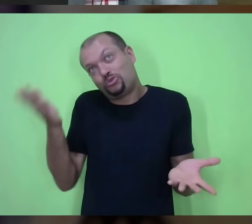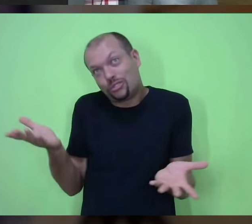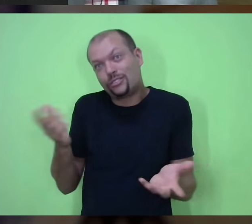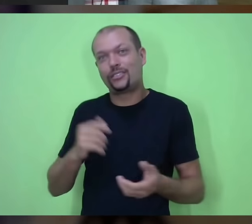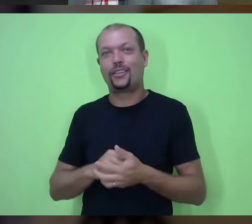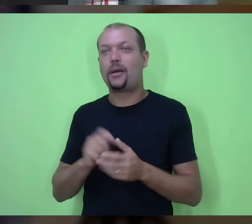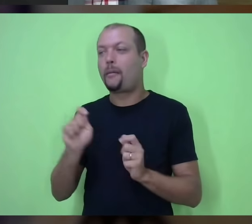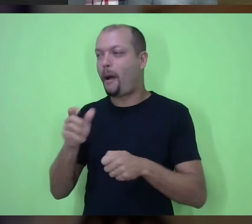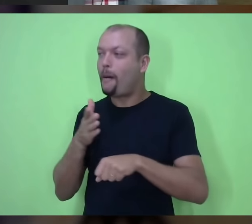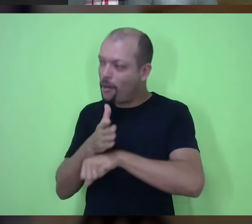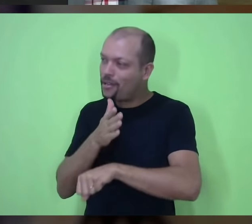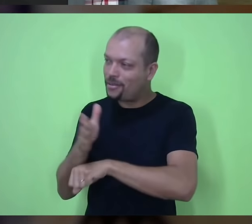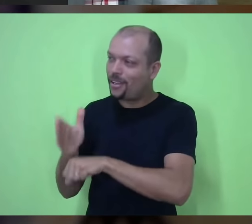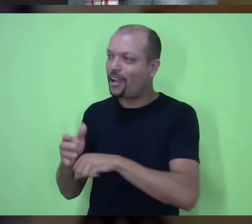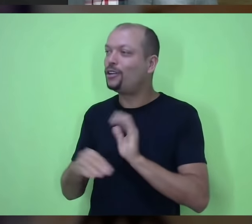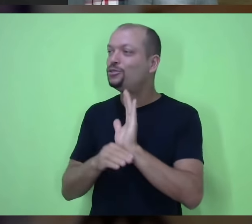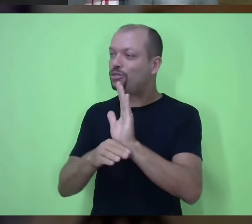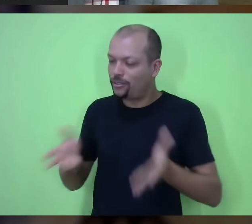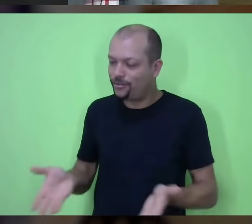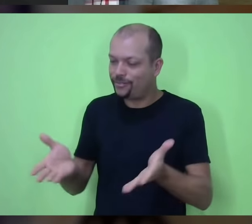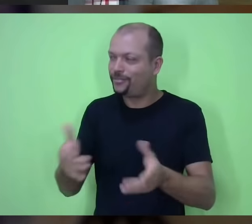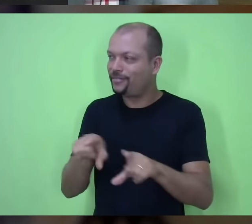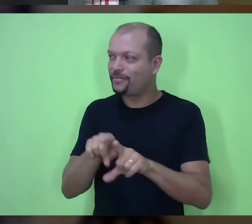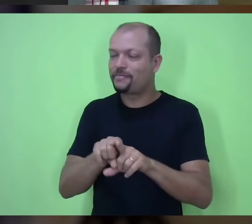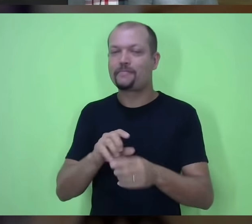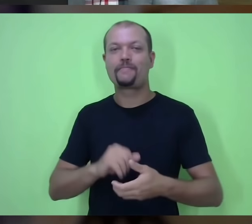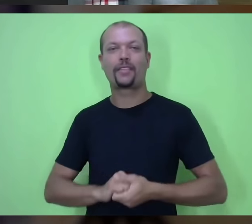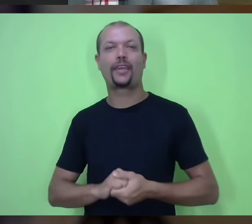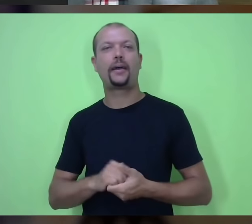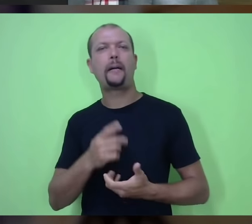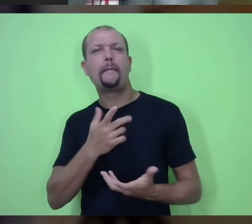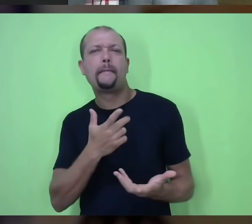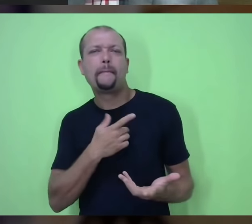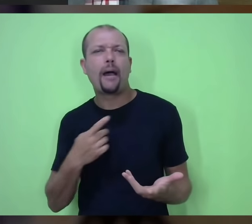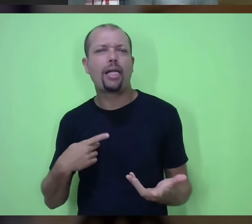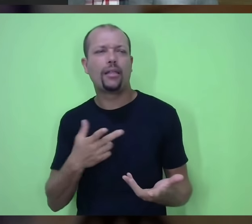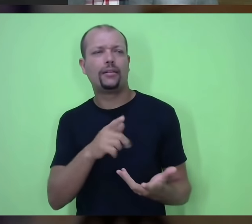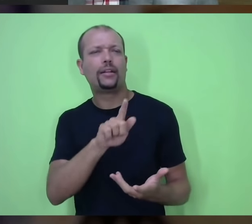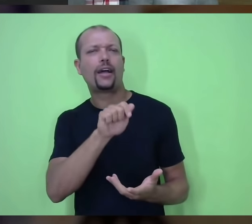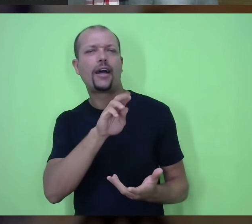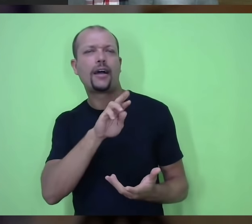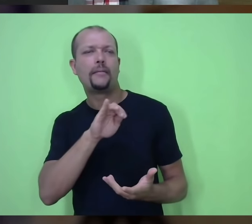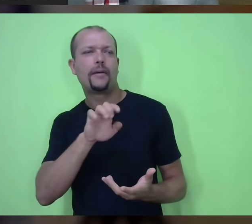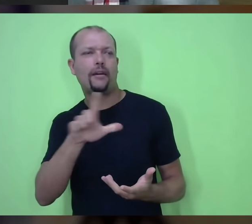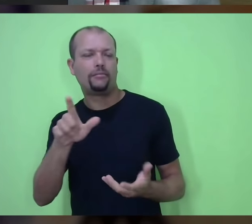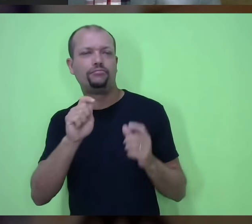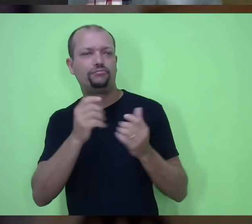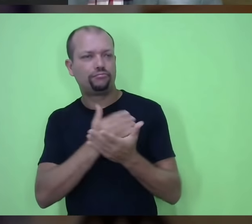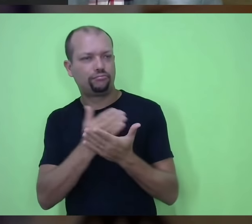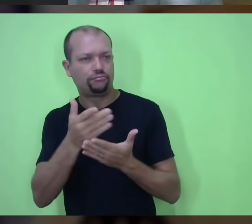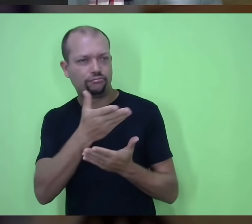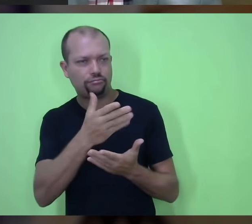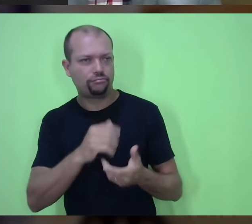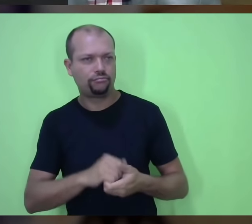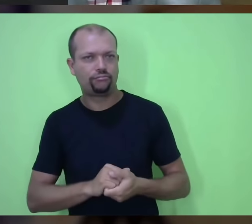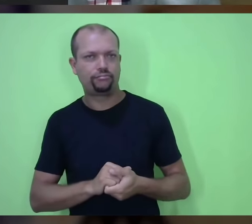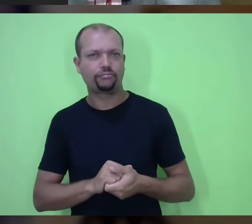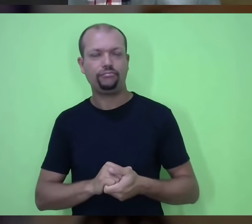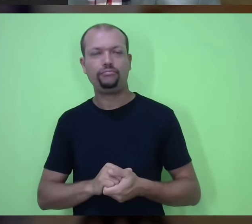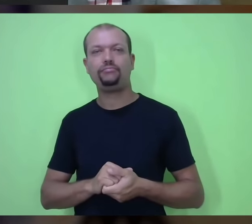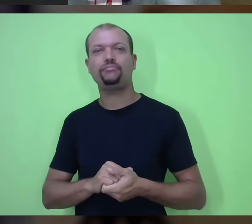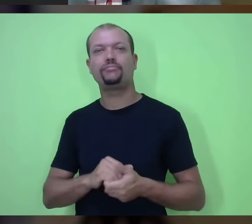o senhor também, você também participará desse grupo futuramente. Pastor Gabriel, por favor, você que